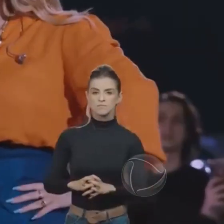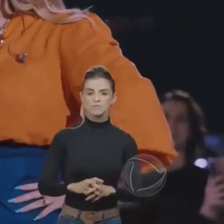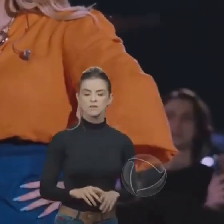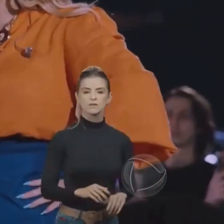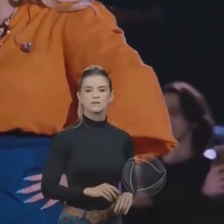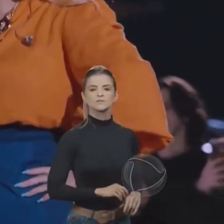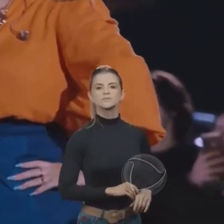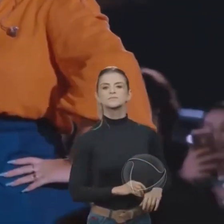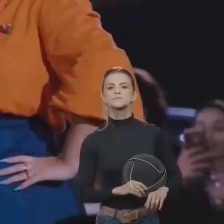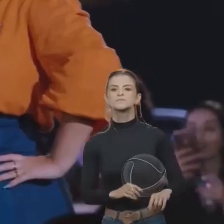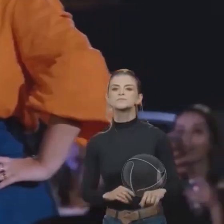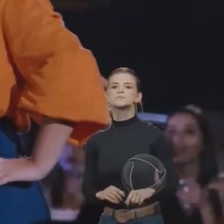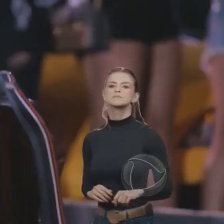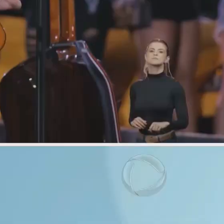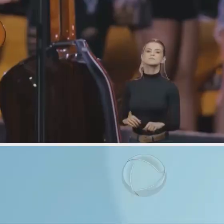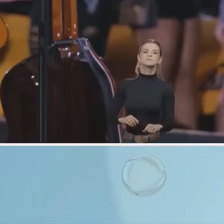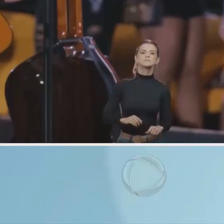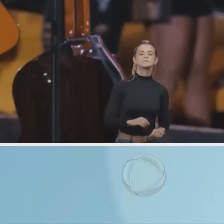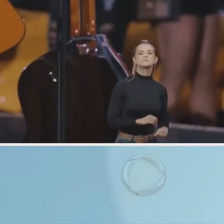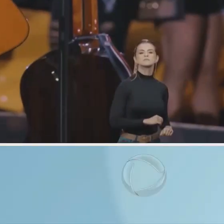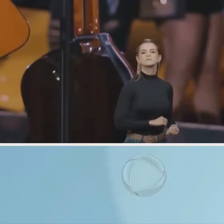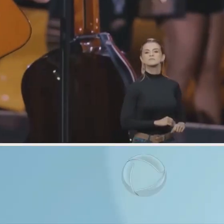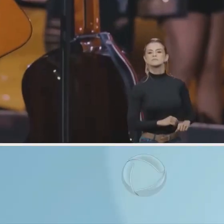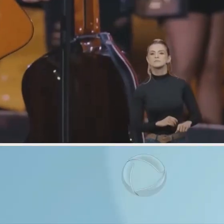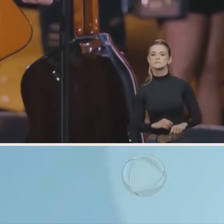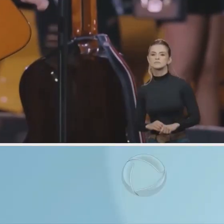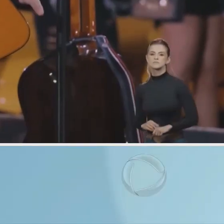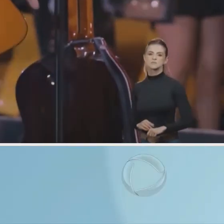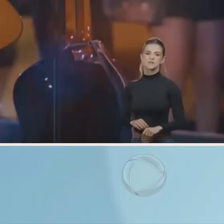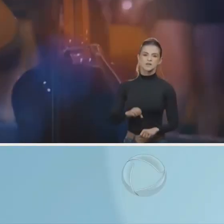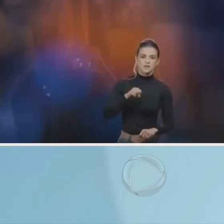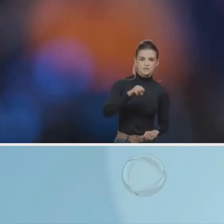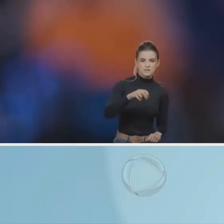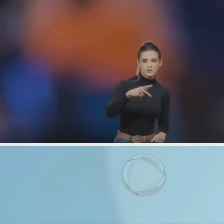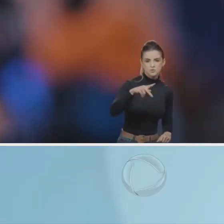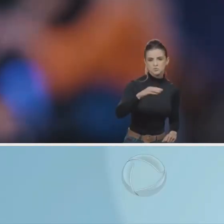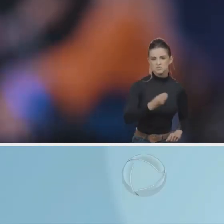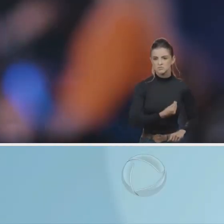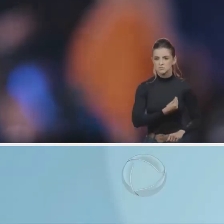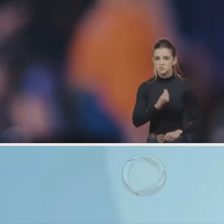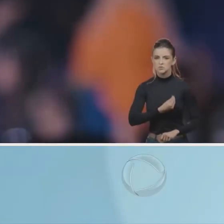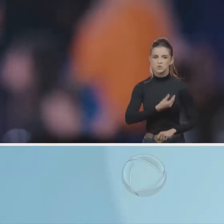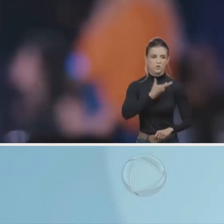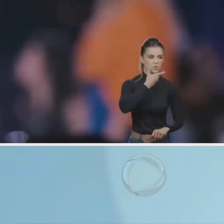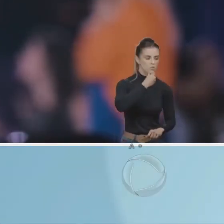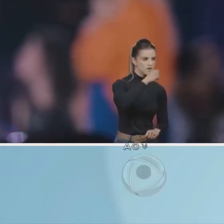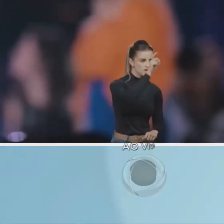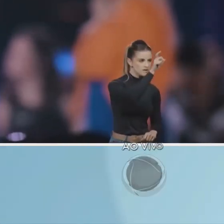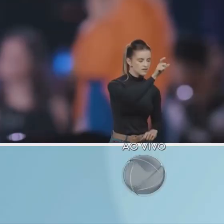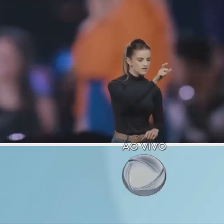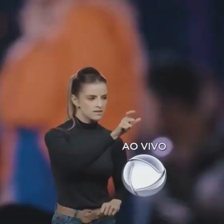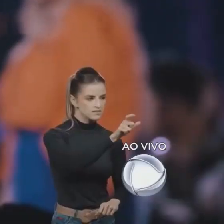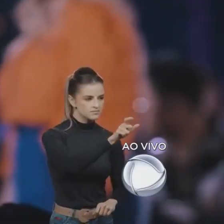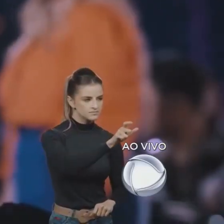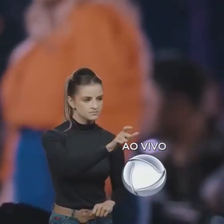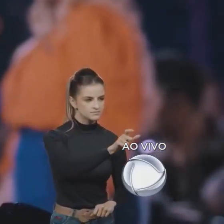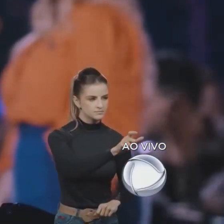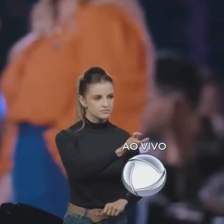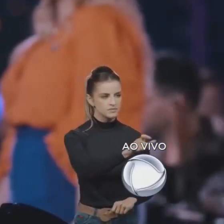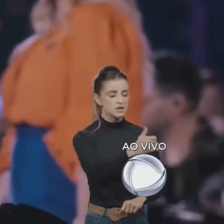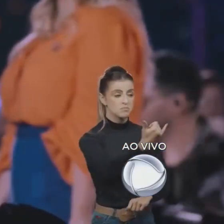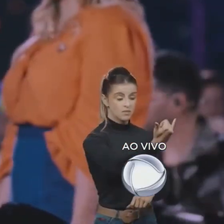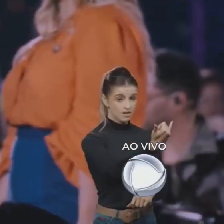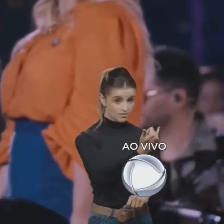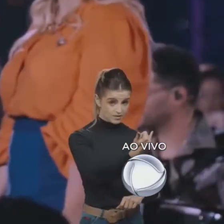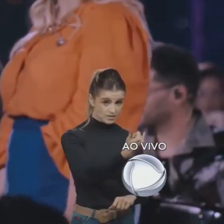nas redes sociais, escreveu na legenda que foi um rolê diferenciado até demais, viu? Ê, cachaça danada. Isso